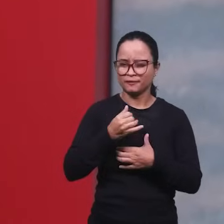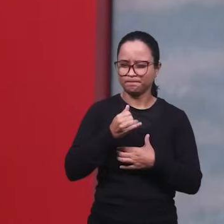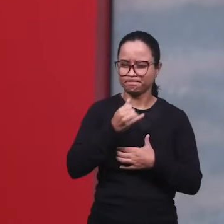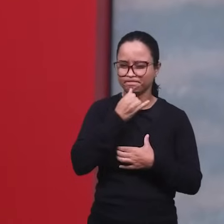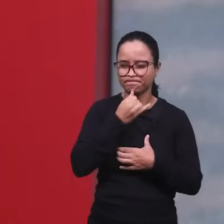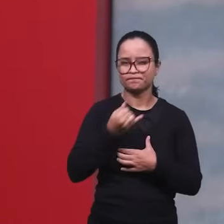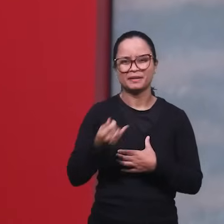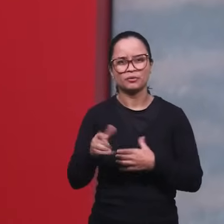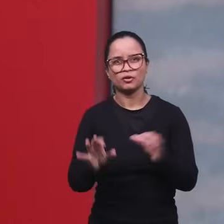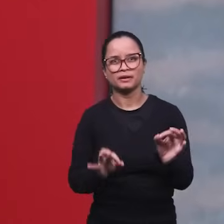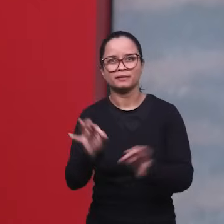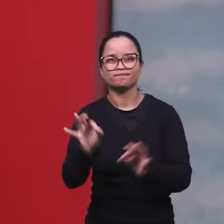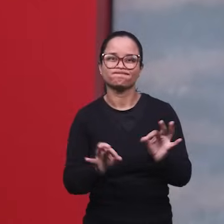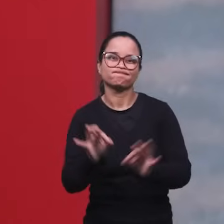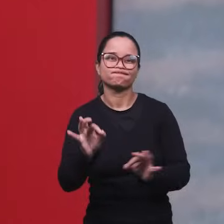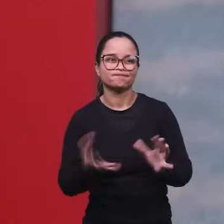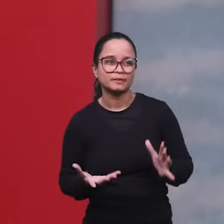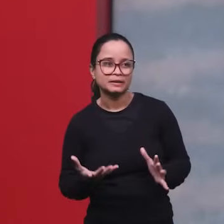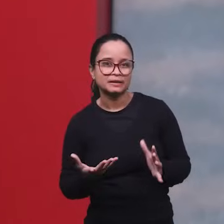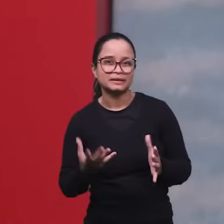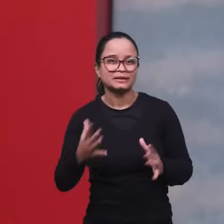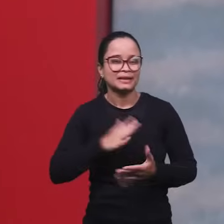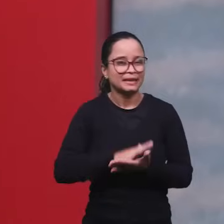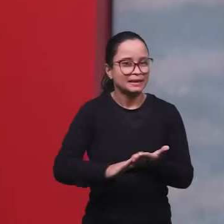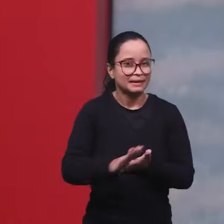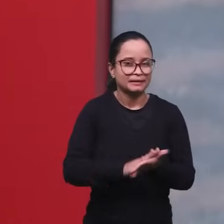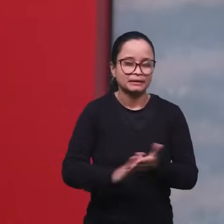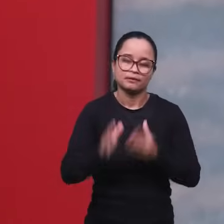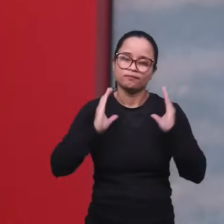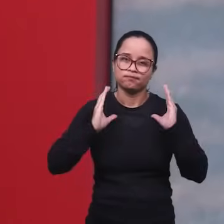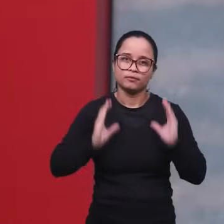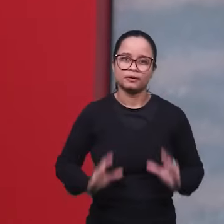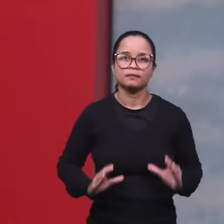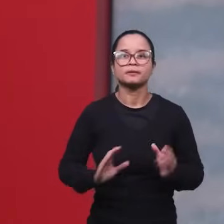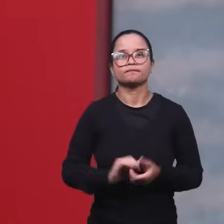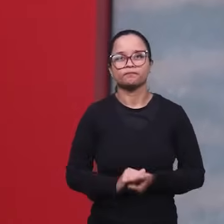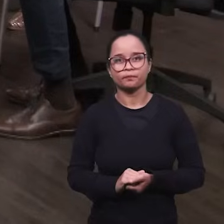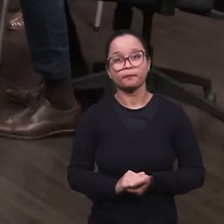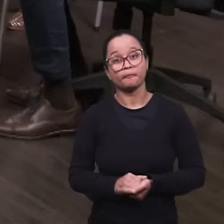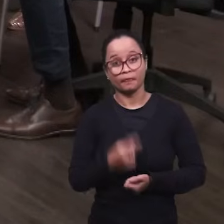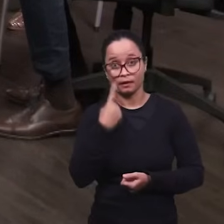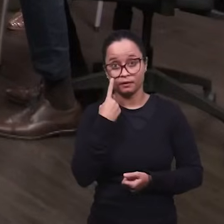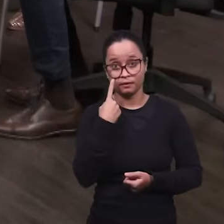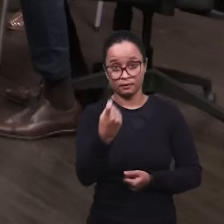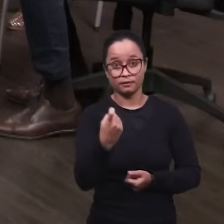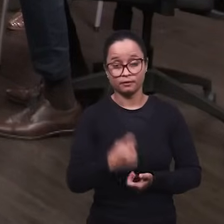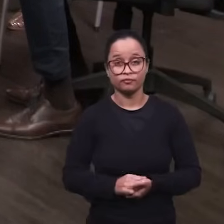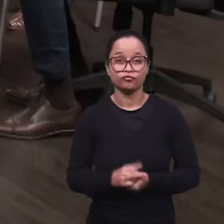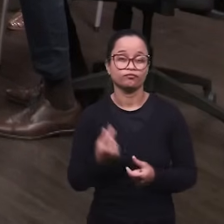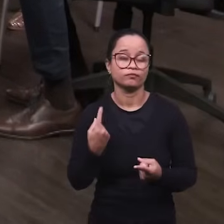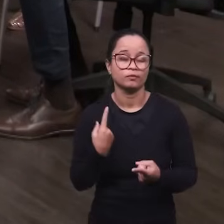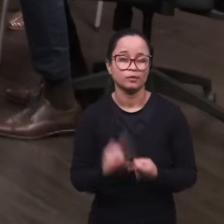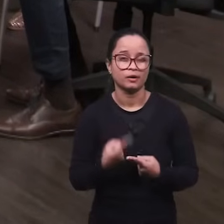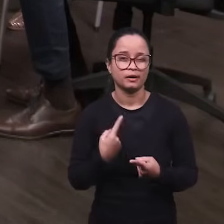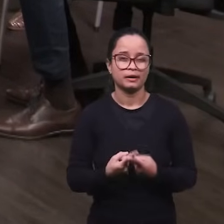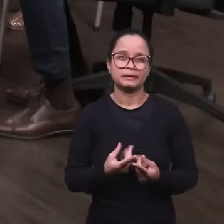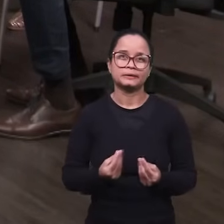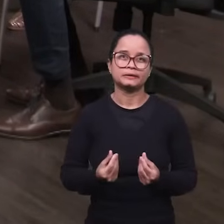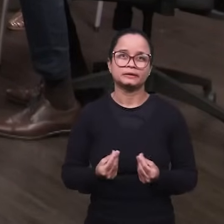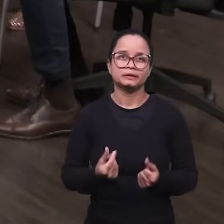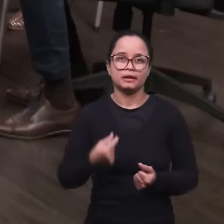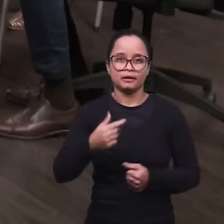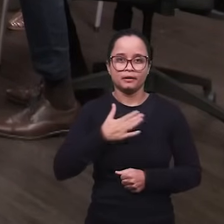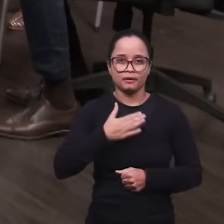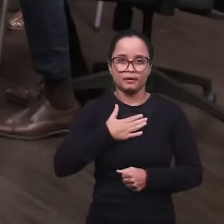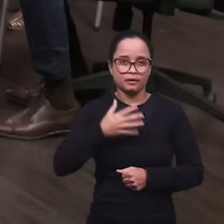frustração por não ter se planejado. Então, o comportamento é esse, de não se planejar. É interessante isso porque